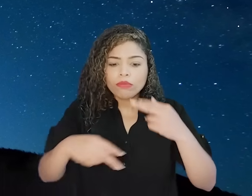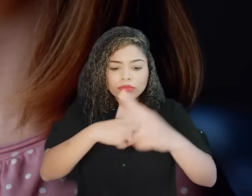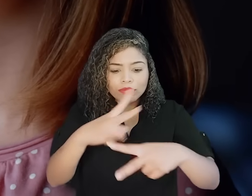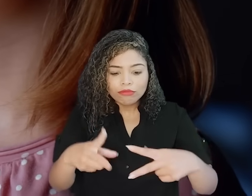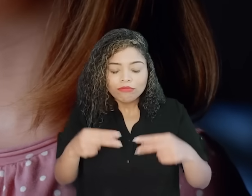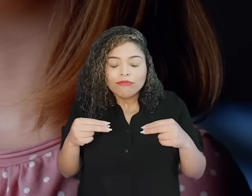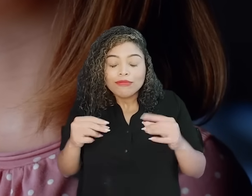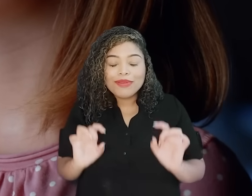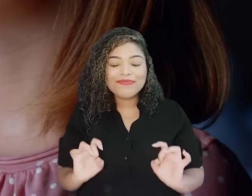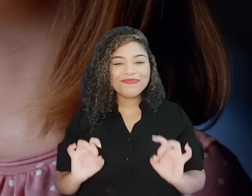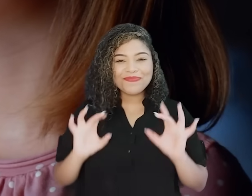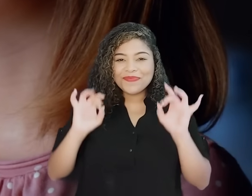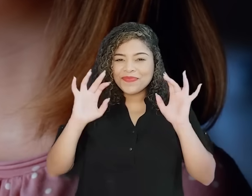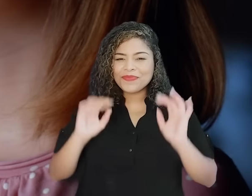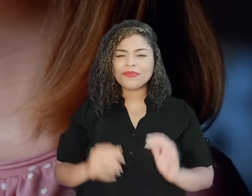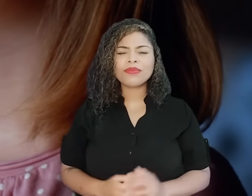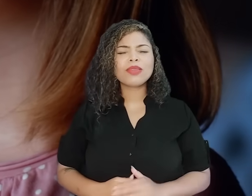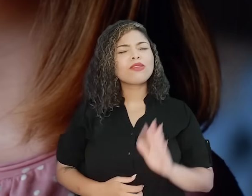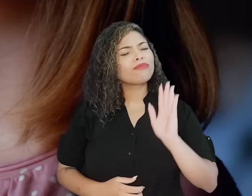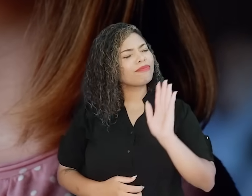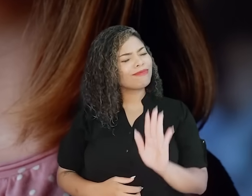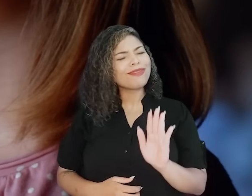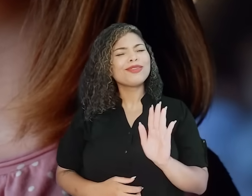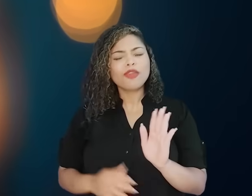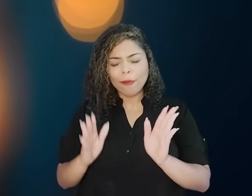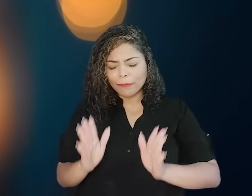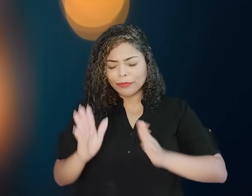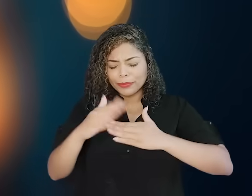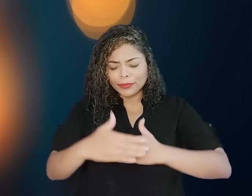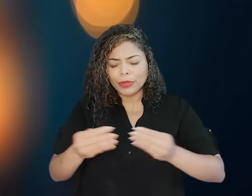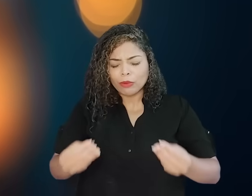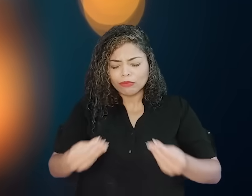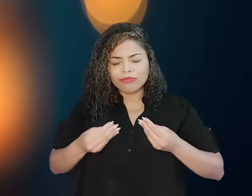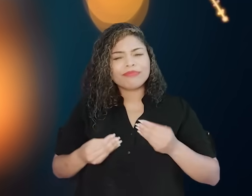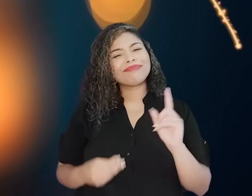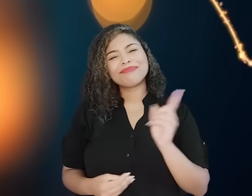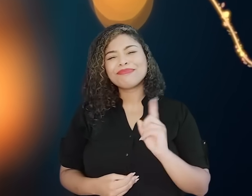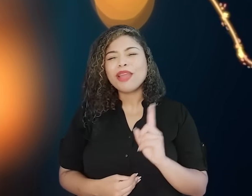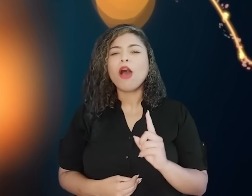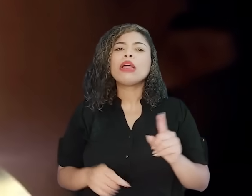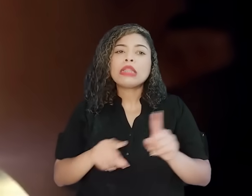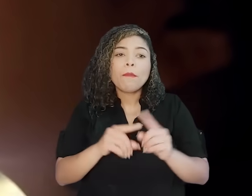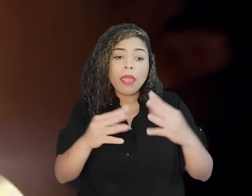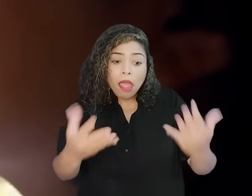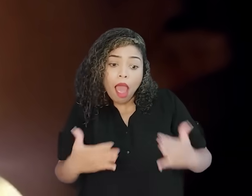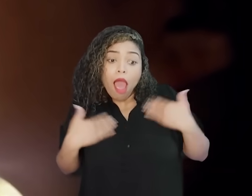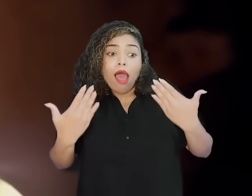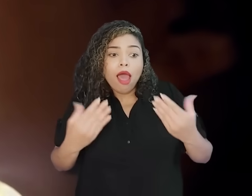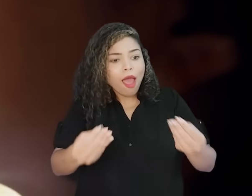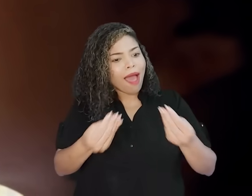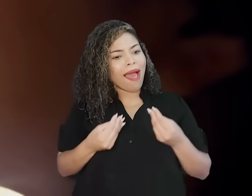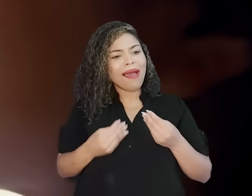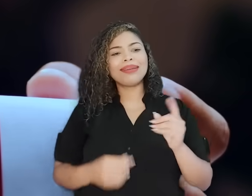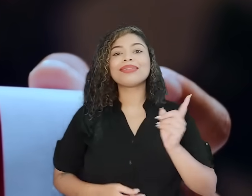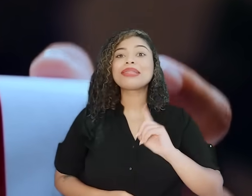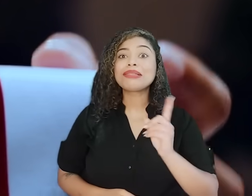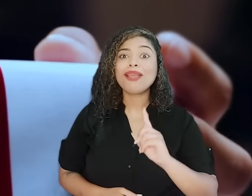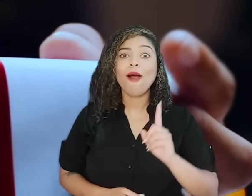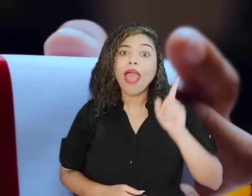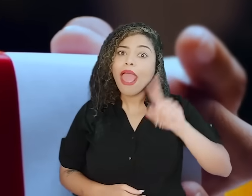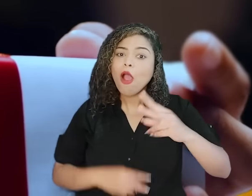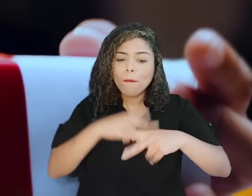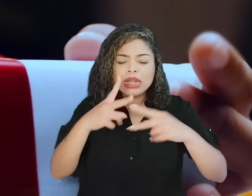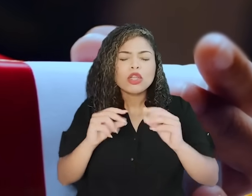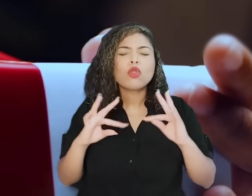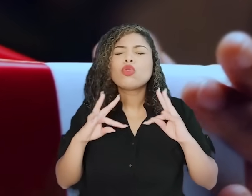Este ano, vamos ganhar um presente de Natal. Mas não é um presente comum, nem um presente surpresa. É algo